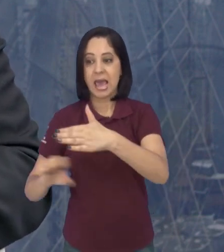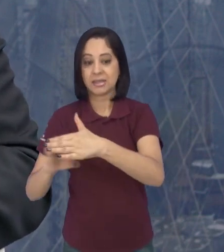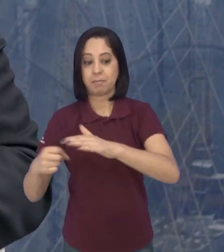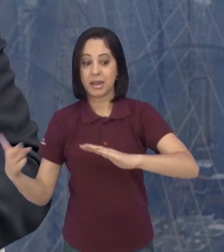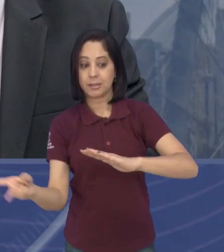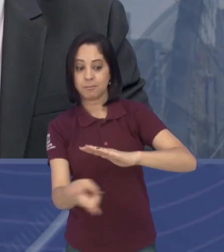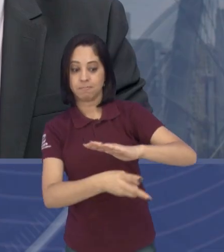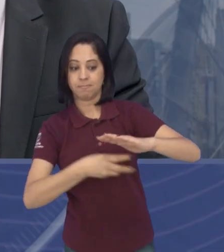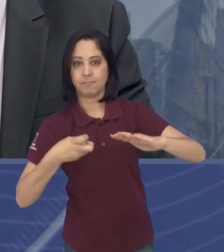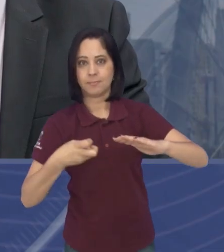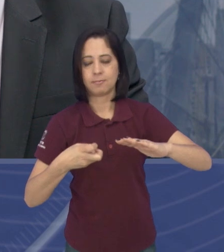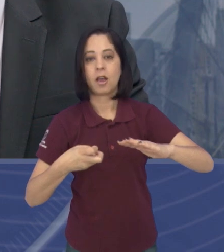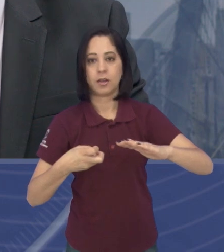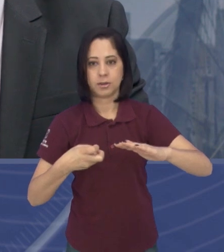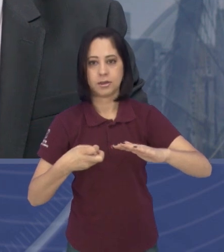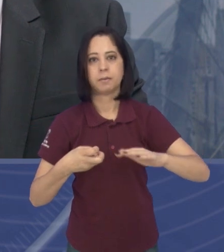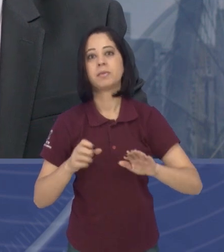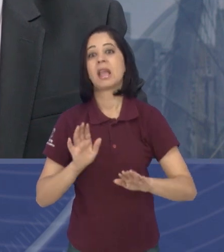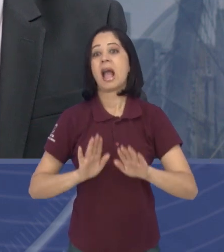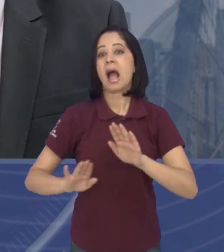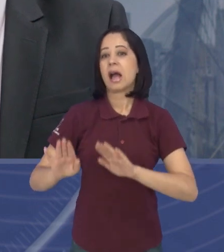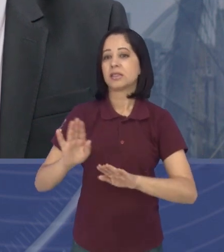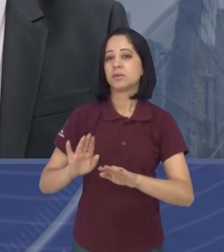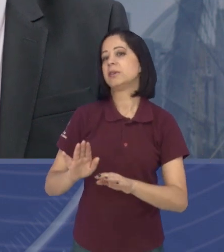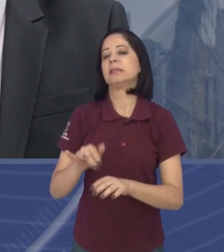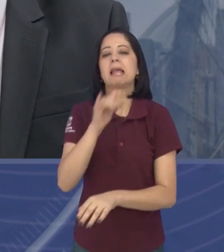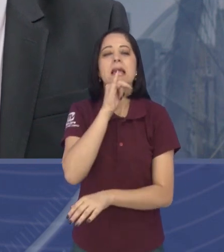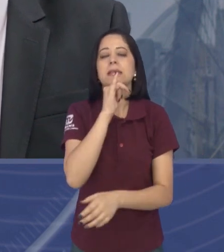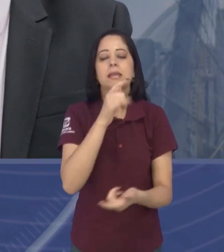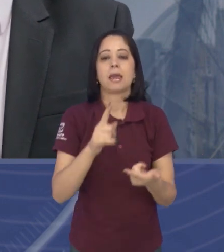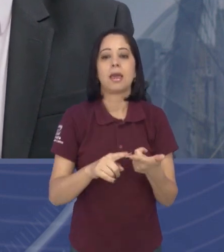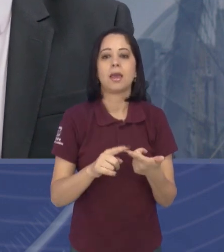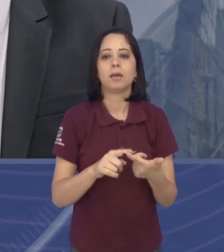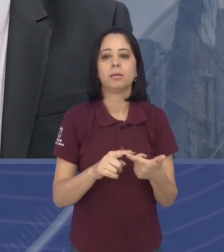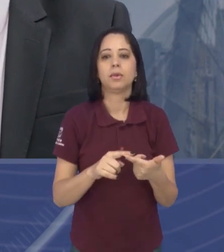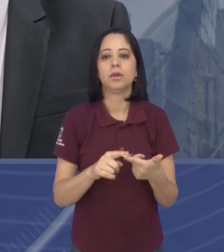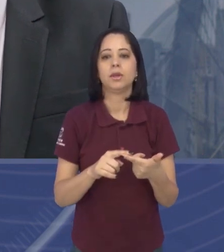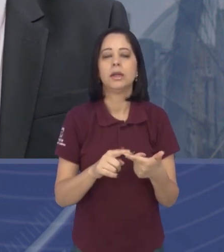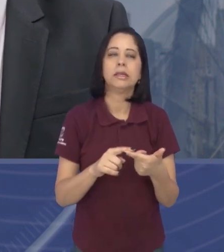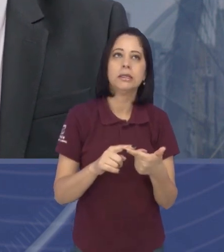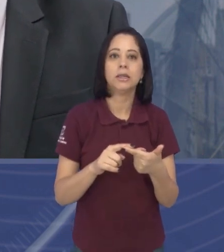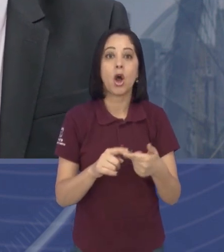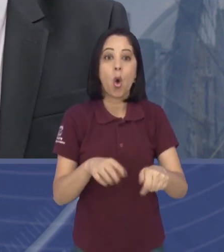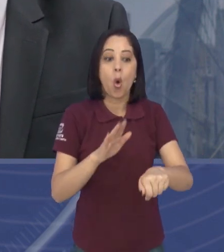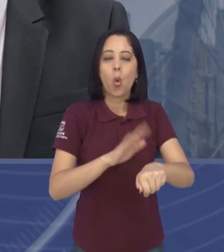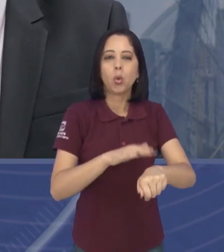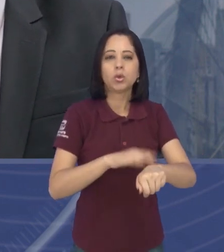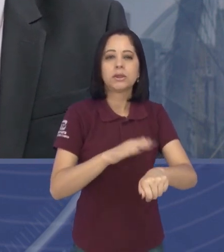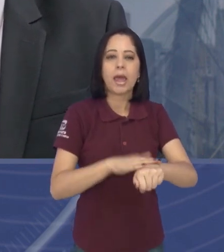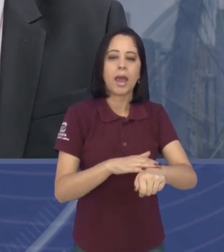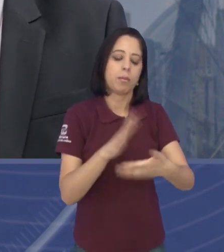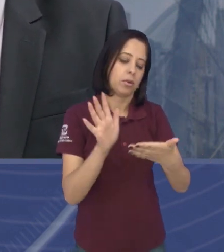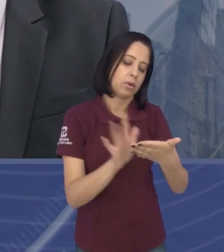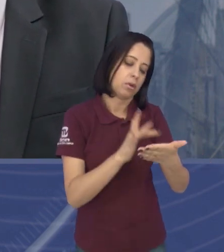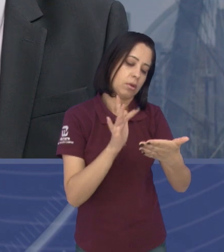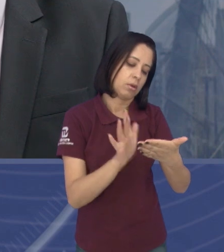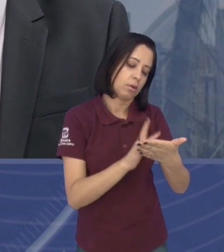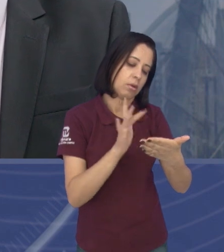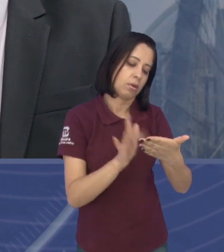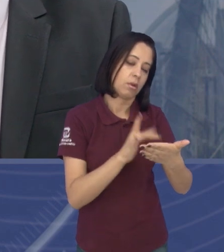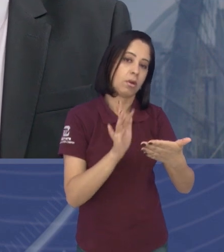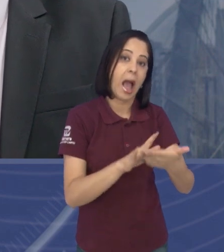Mesmo coisas aparentemente inofensivas ou mínimas, como, por exemplo, o tempo de estadia na internet ou em determinado